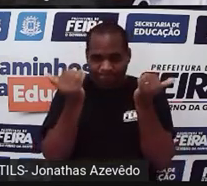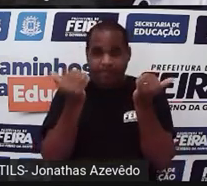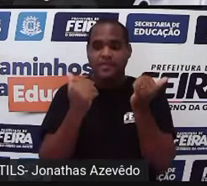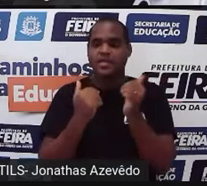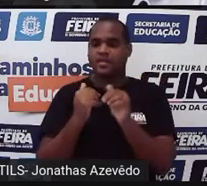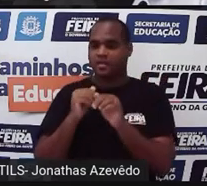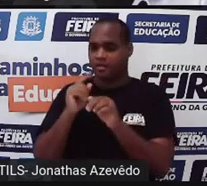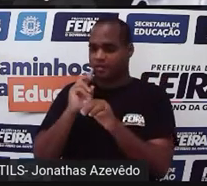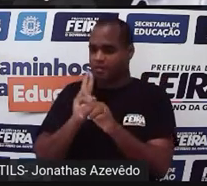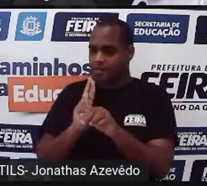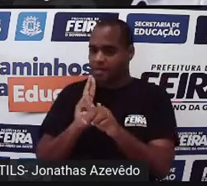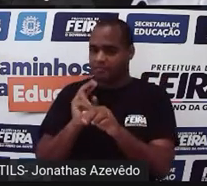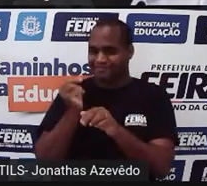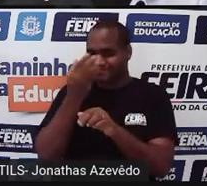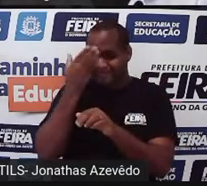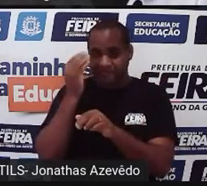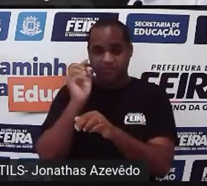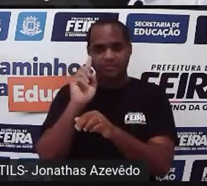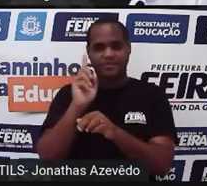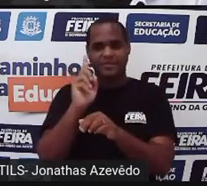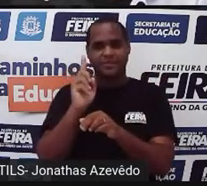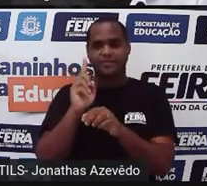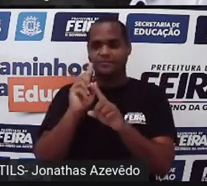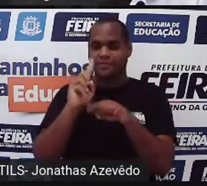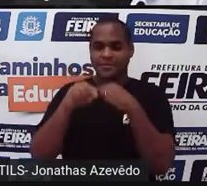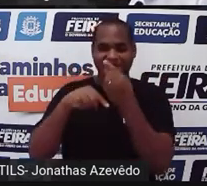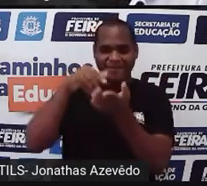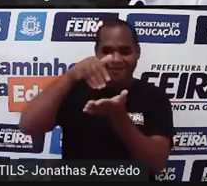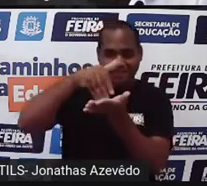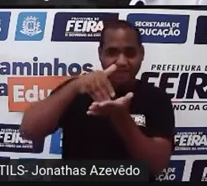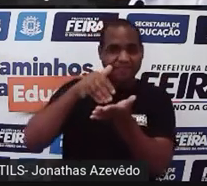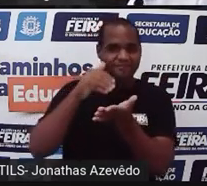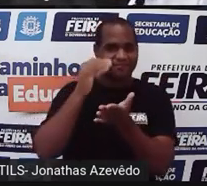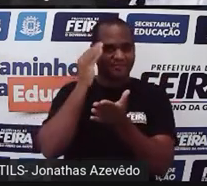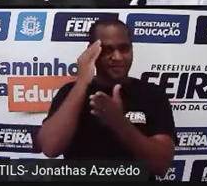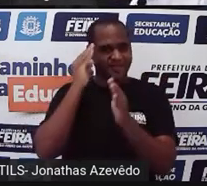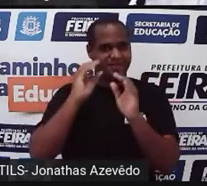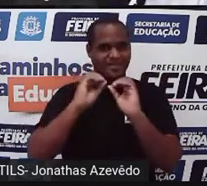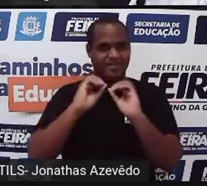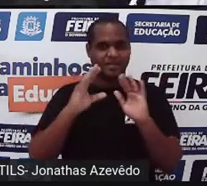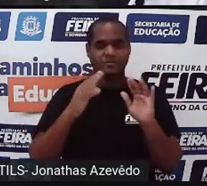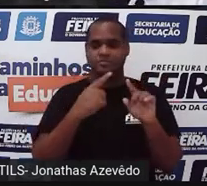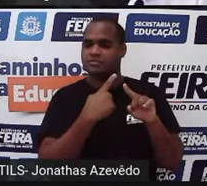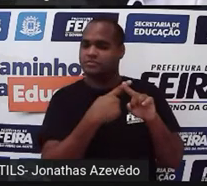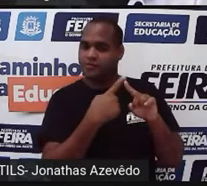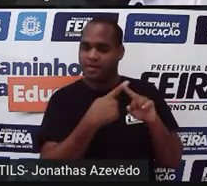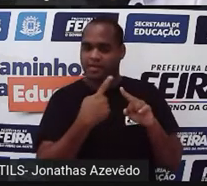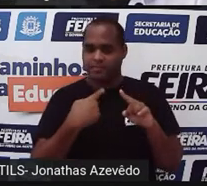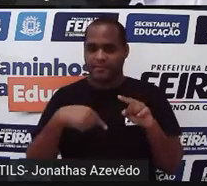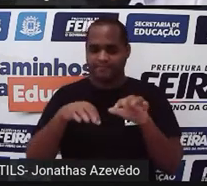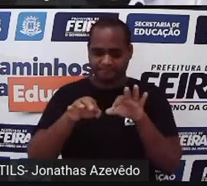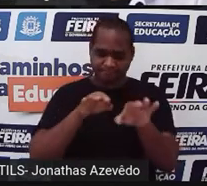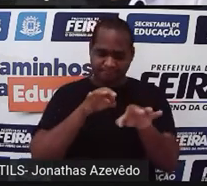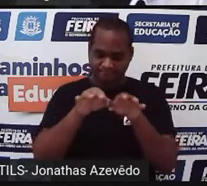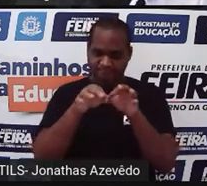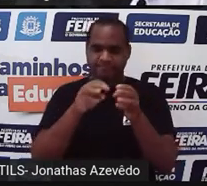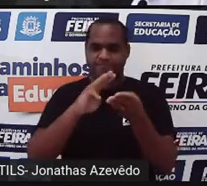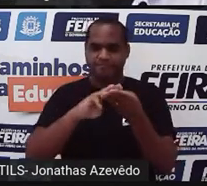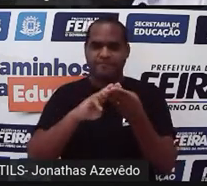essa pergunta, porque no final da aula a gente vai entender por que que a gente precisa da